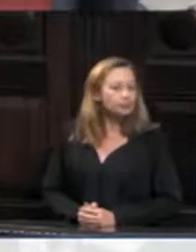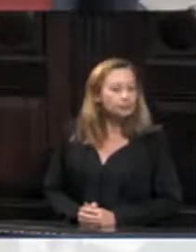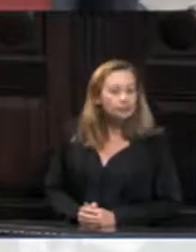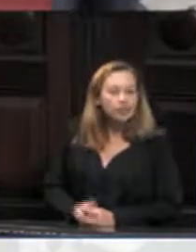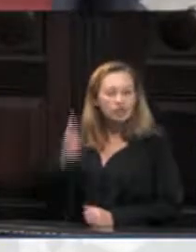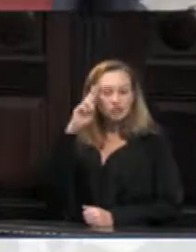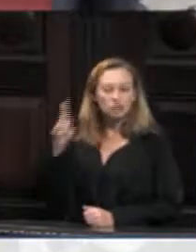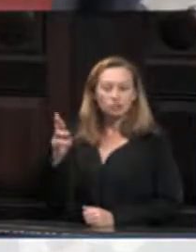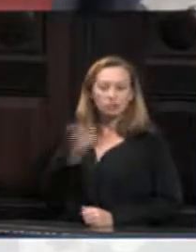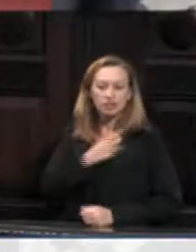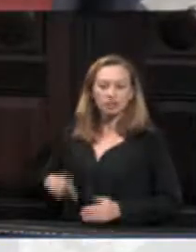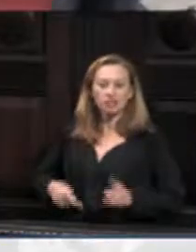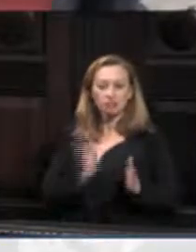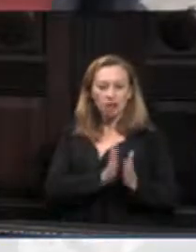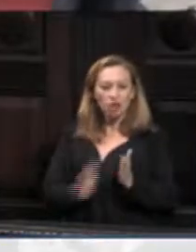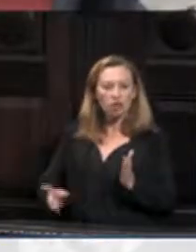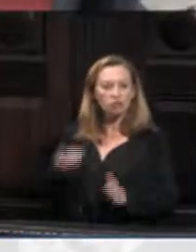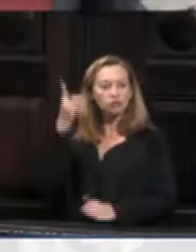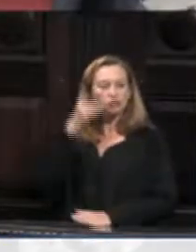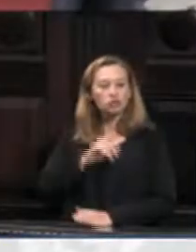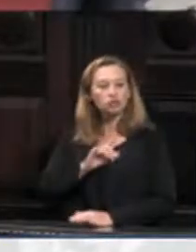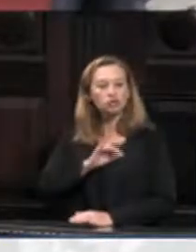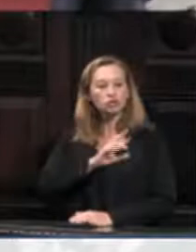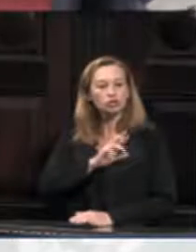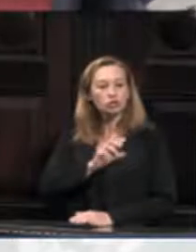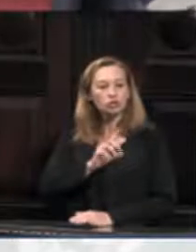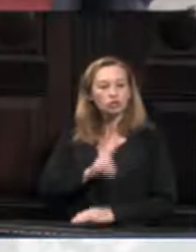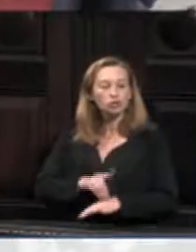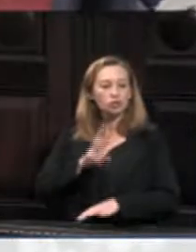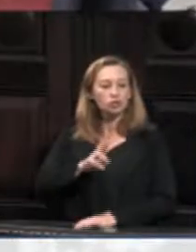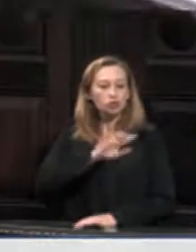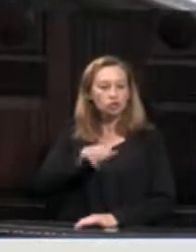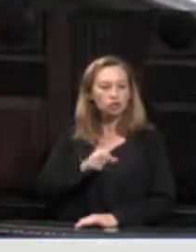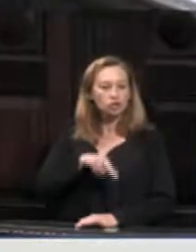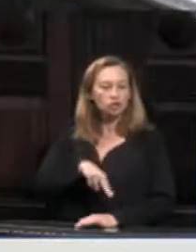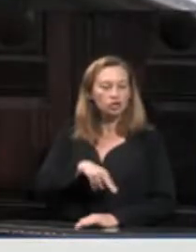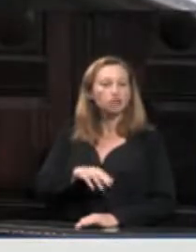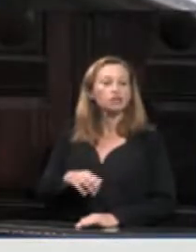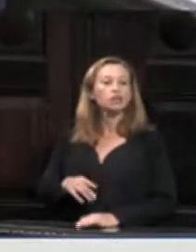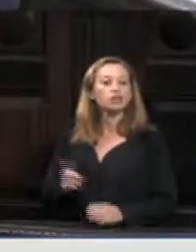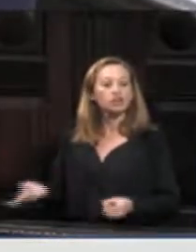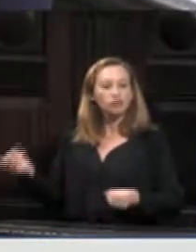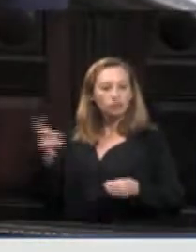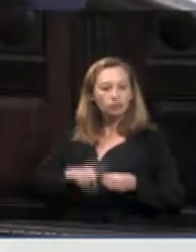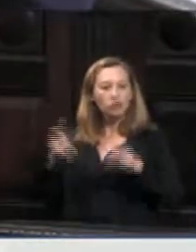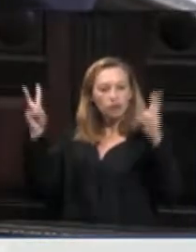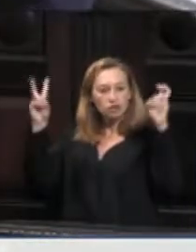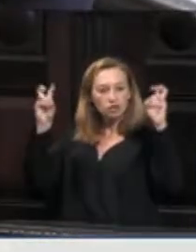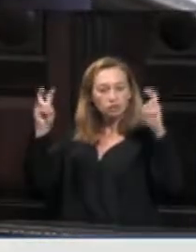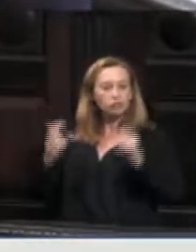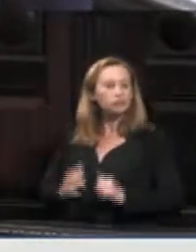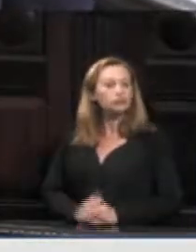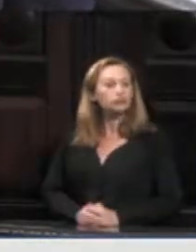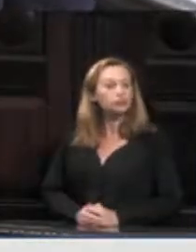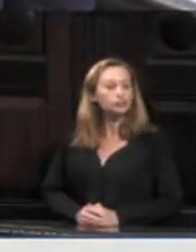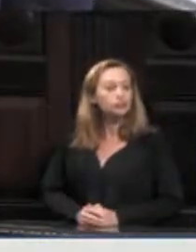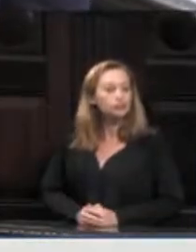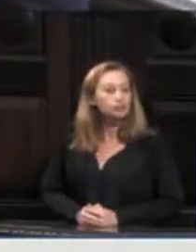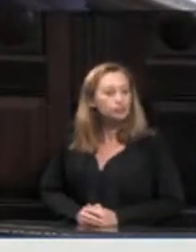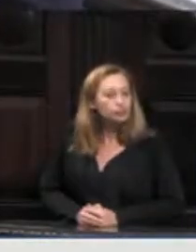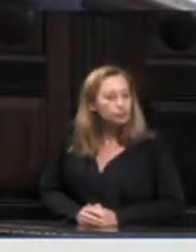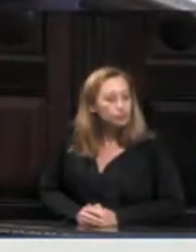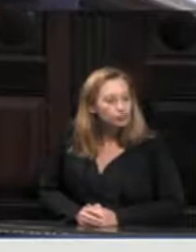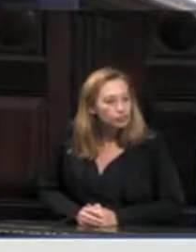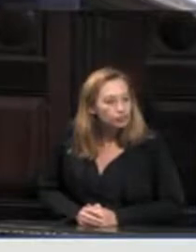Presidente, pela ordem, doutor Julianelli. Presidente, eu gostaria de voltar à situação do Guapiaçu. Mas eu sei, deputado. Eu gostaria, enquanto